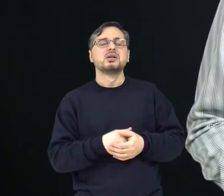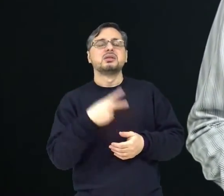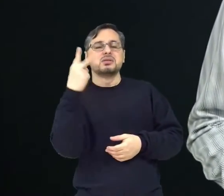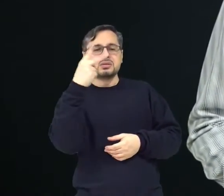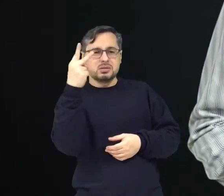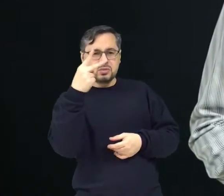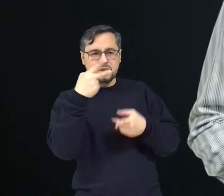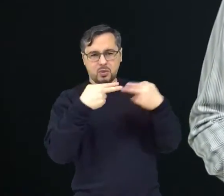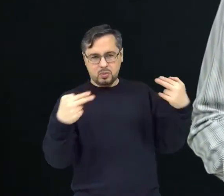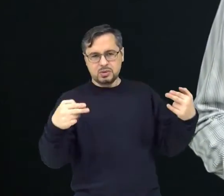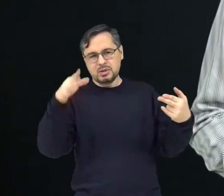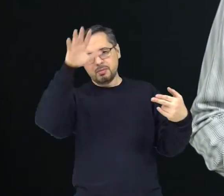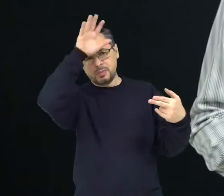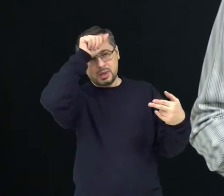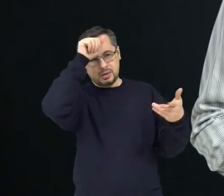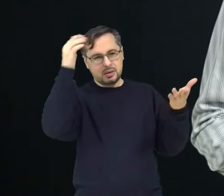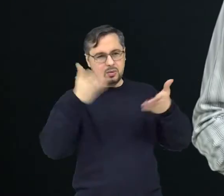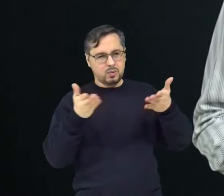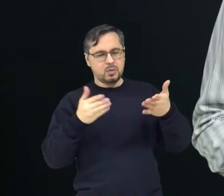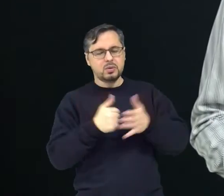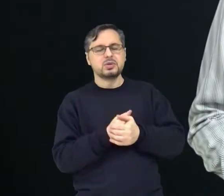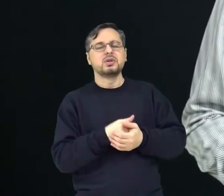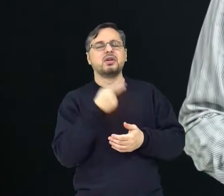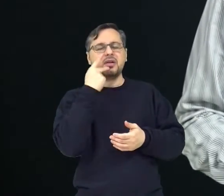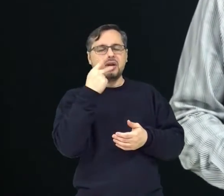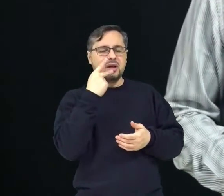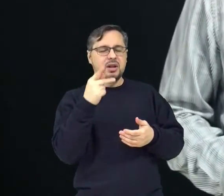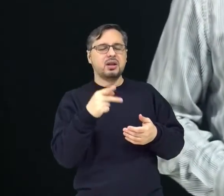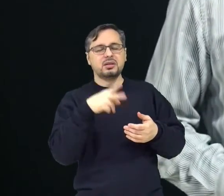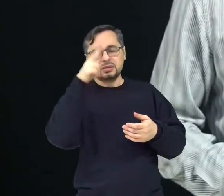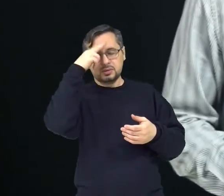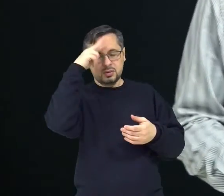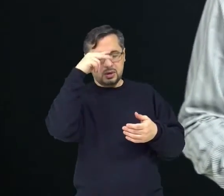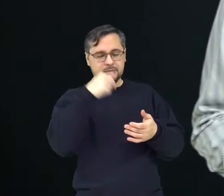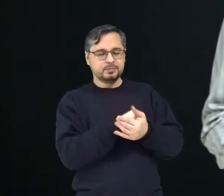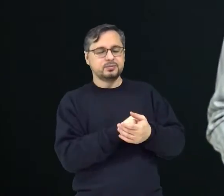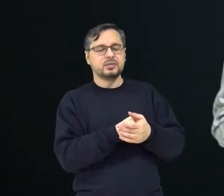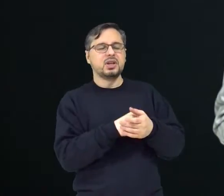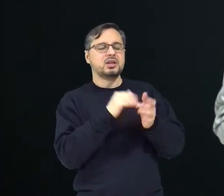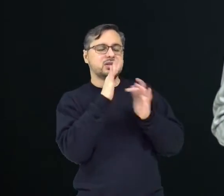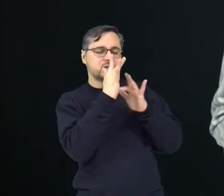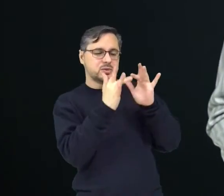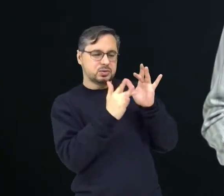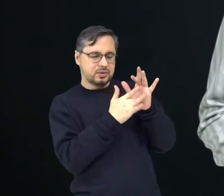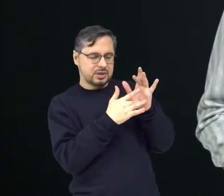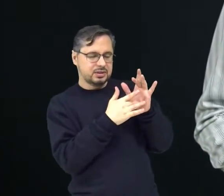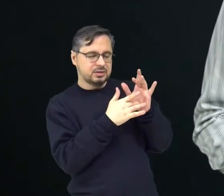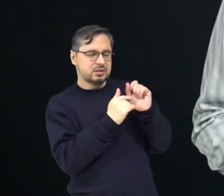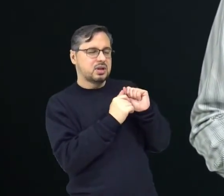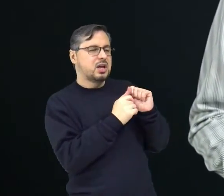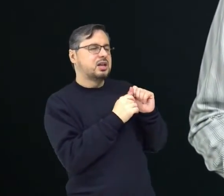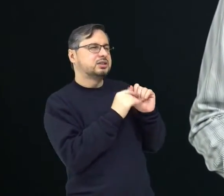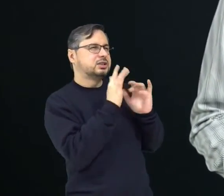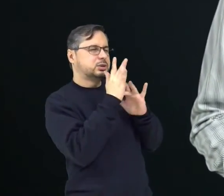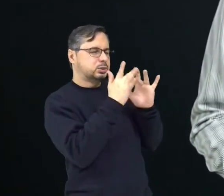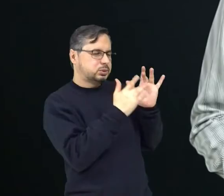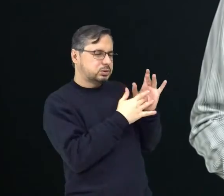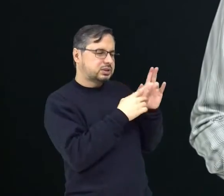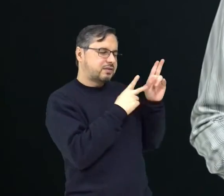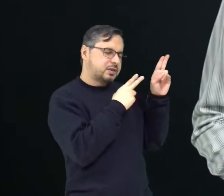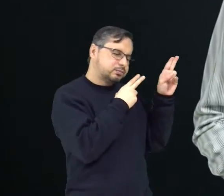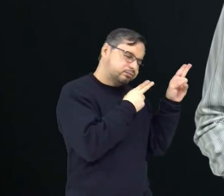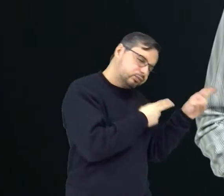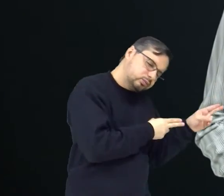verso 38. E o que o texto nos apresenta? Diz assim: Jesus estava na popa dormindo, com a cabeça sobre